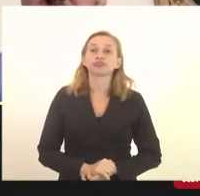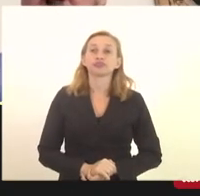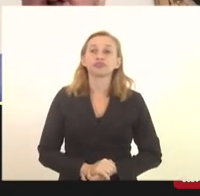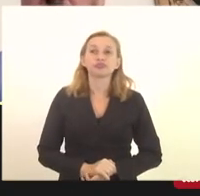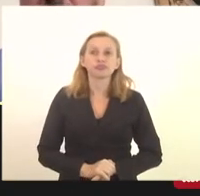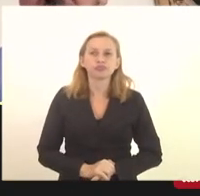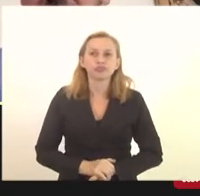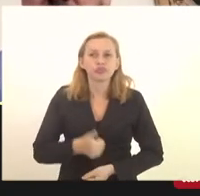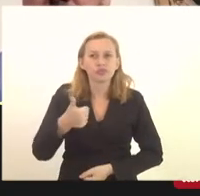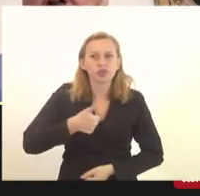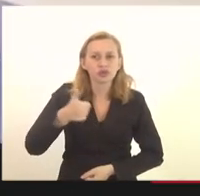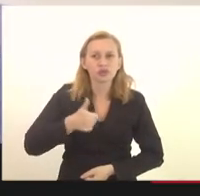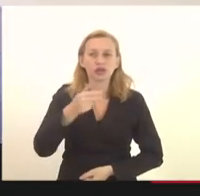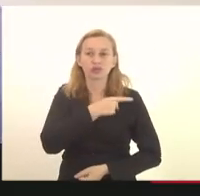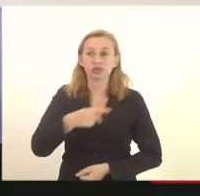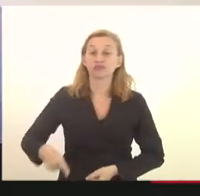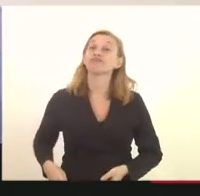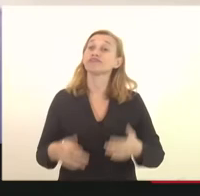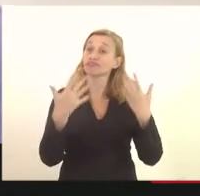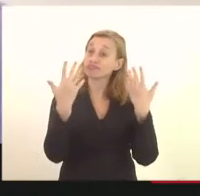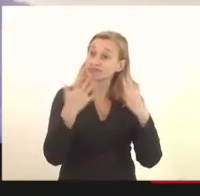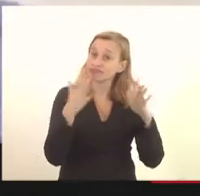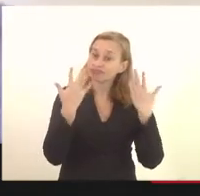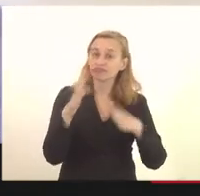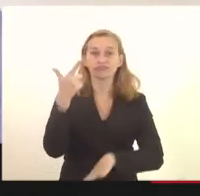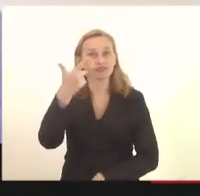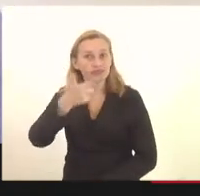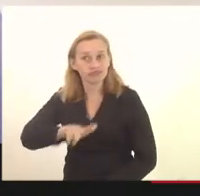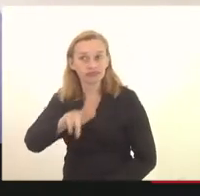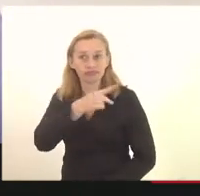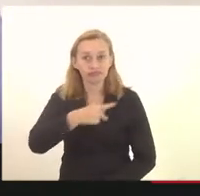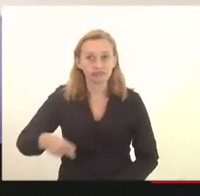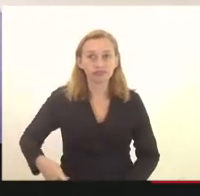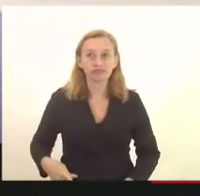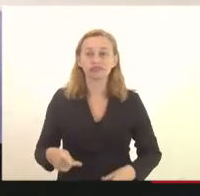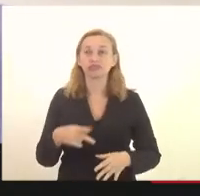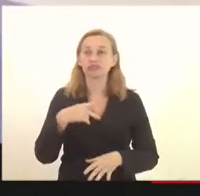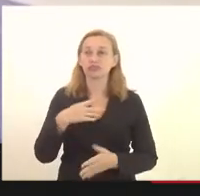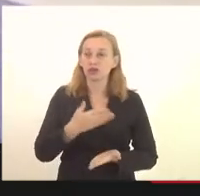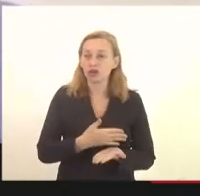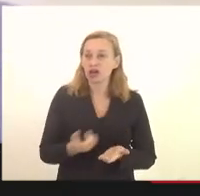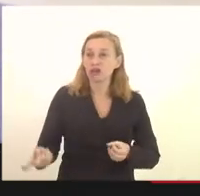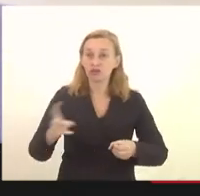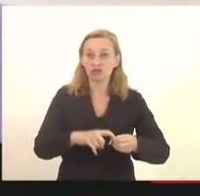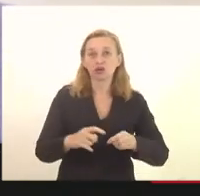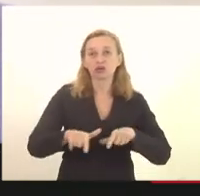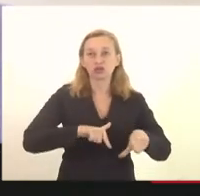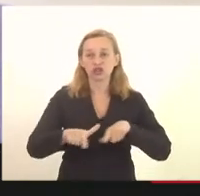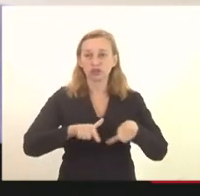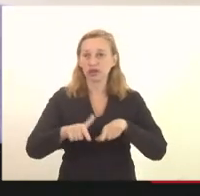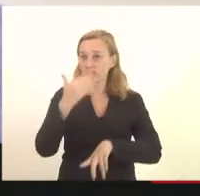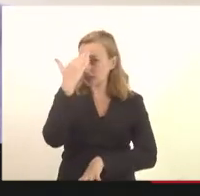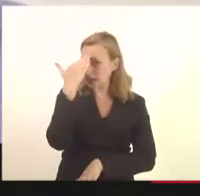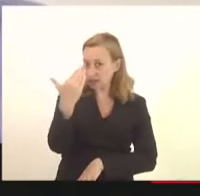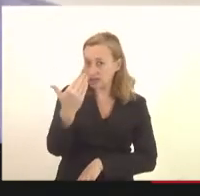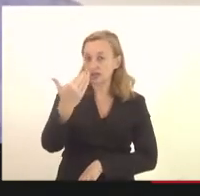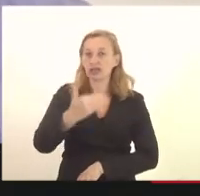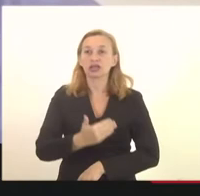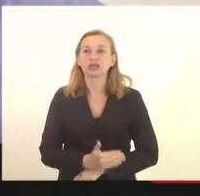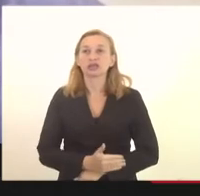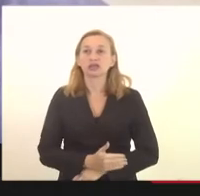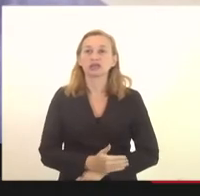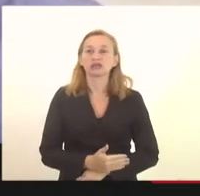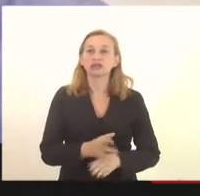Primeiro, presidente, queria parabenizar mais uma vez a Vossa Excelência, retomamos os trabalhos e agradecer